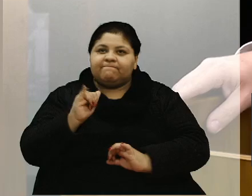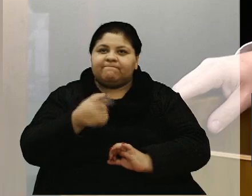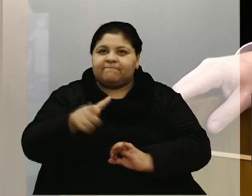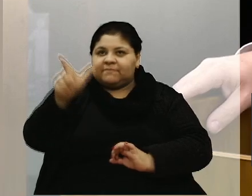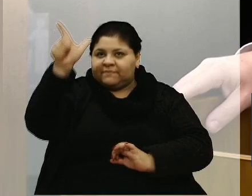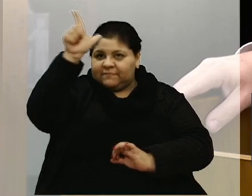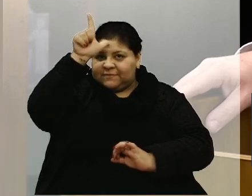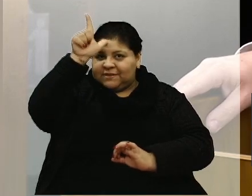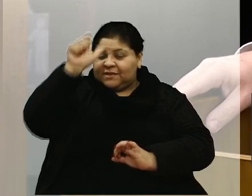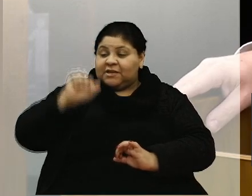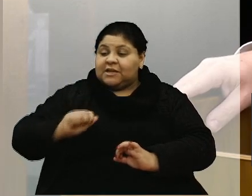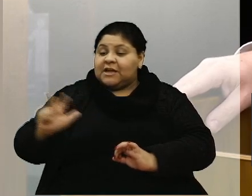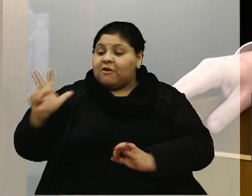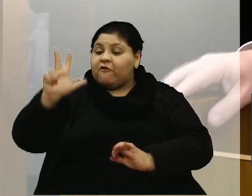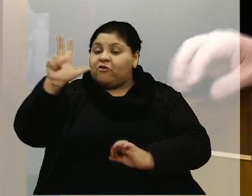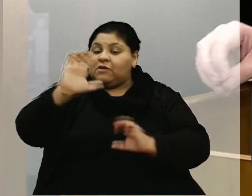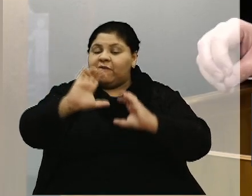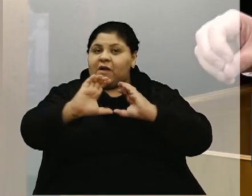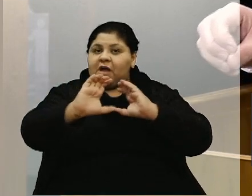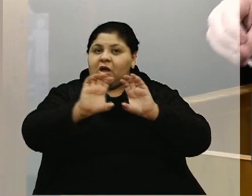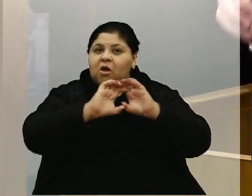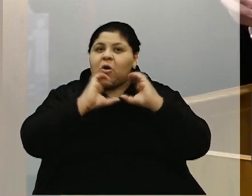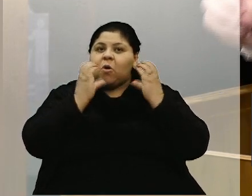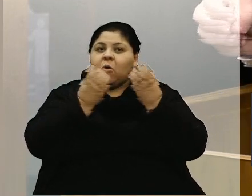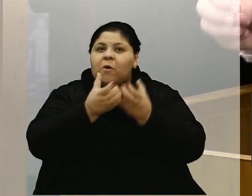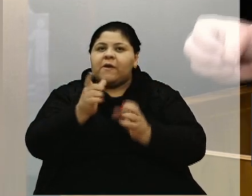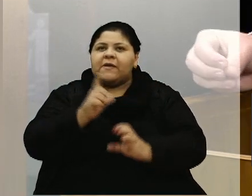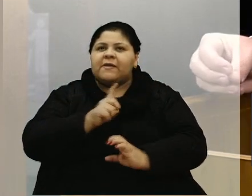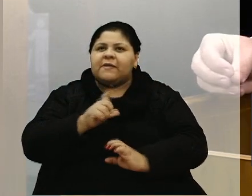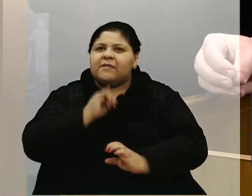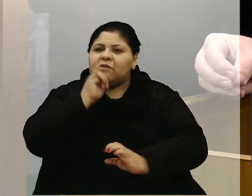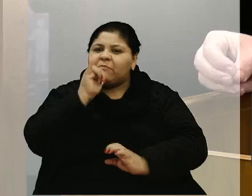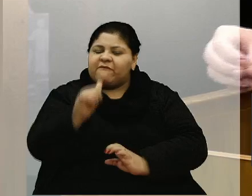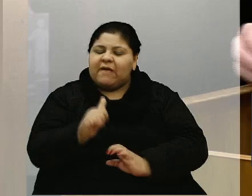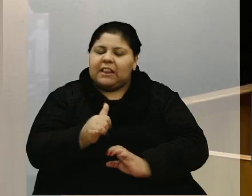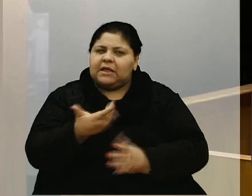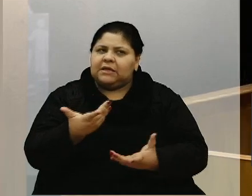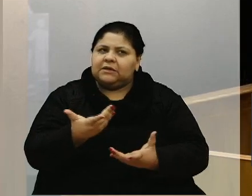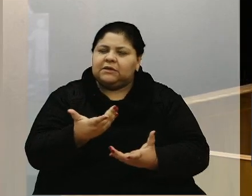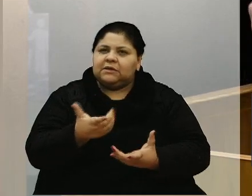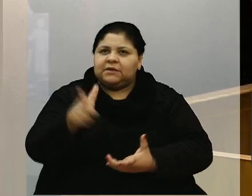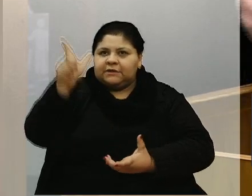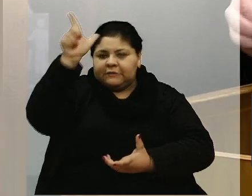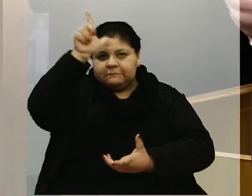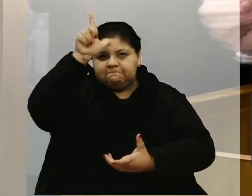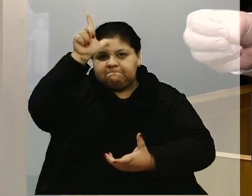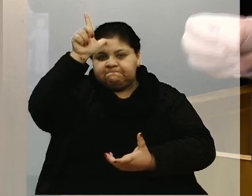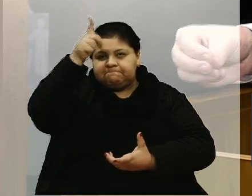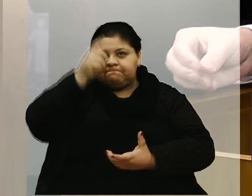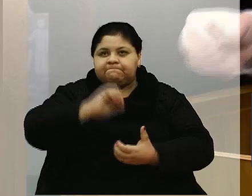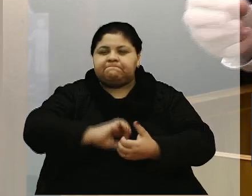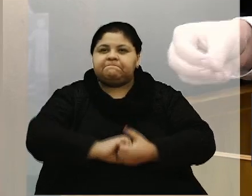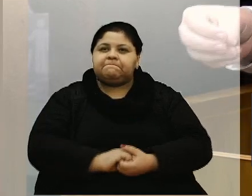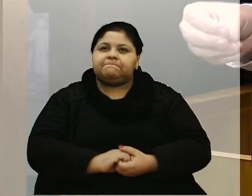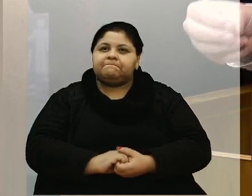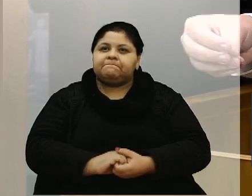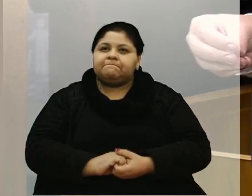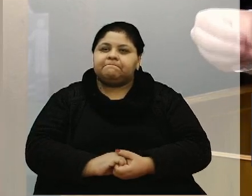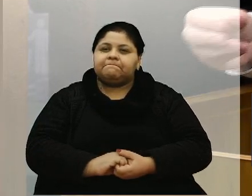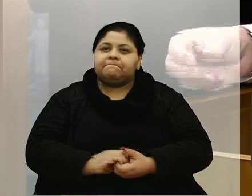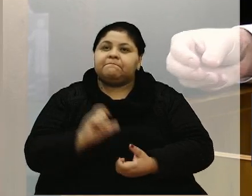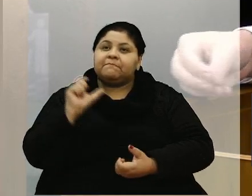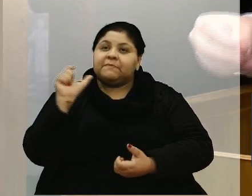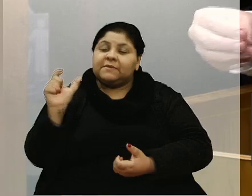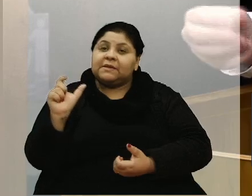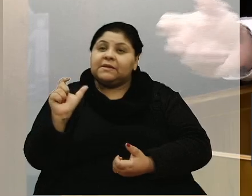muito a comunidade. E tem uma expressão muito falada em alemão que se diz Gemein. Gemein quer